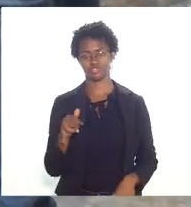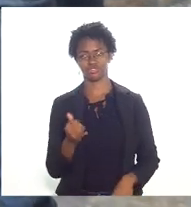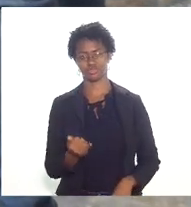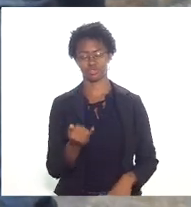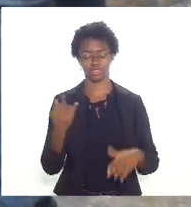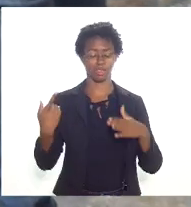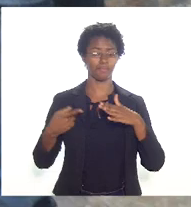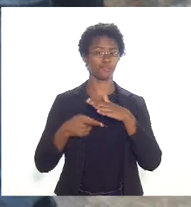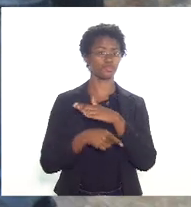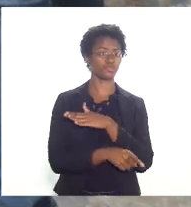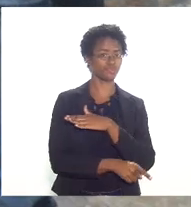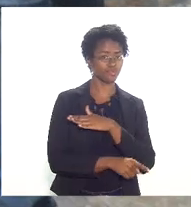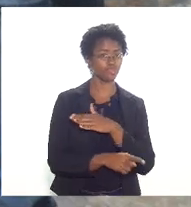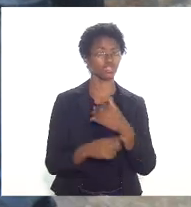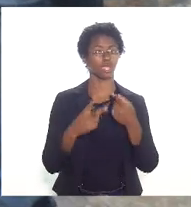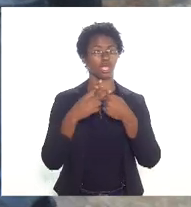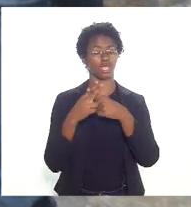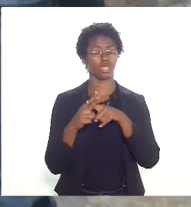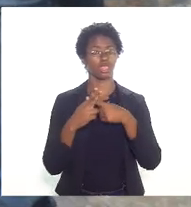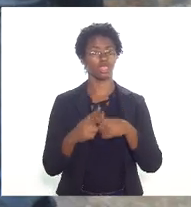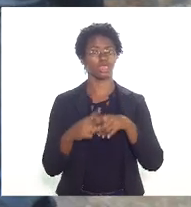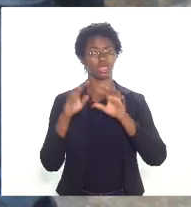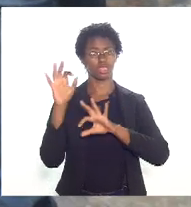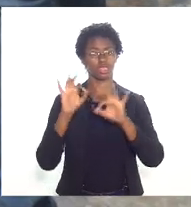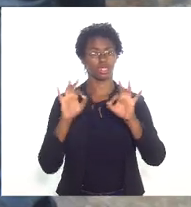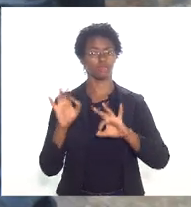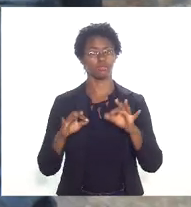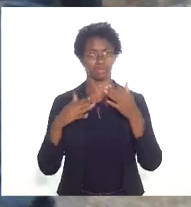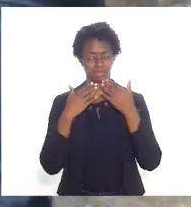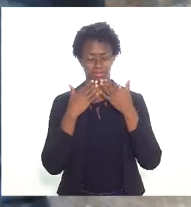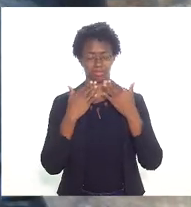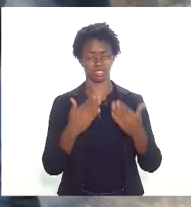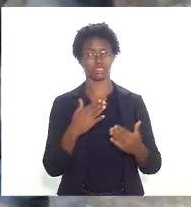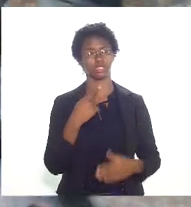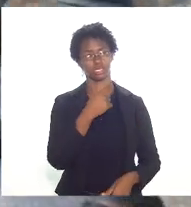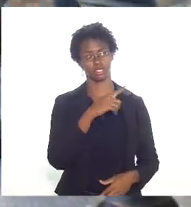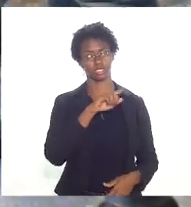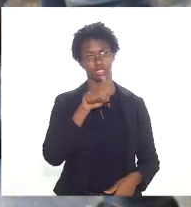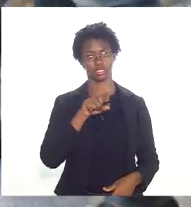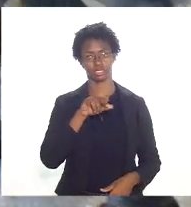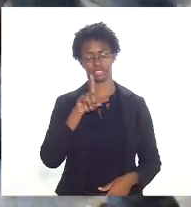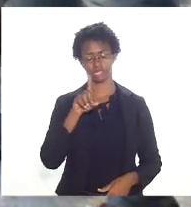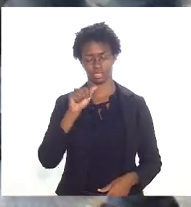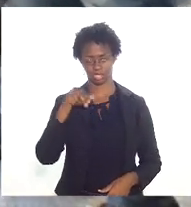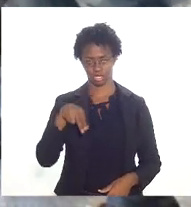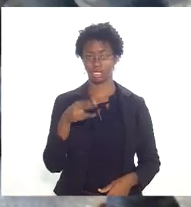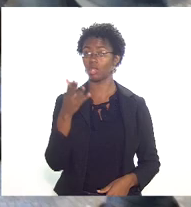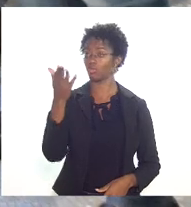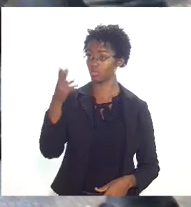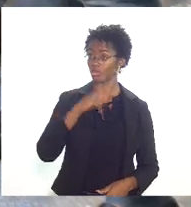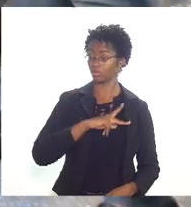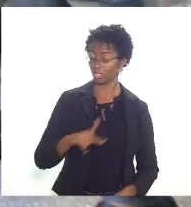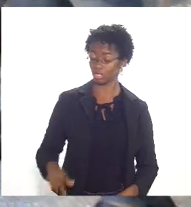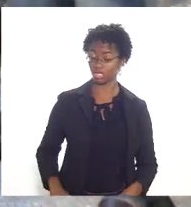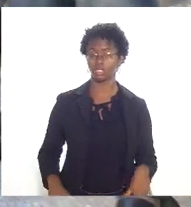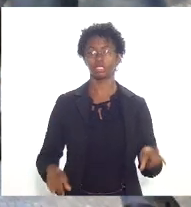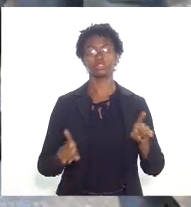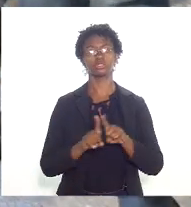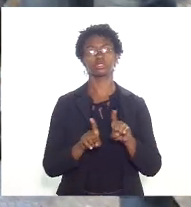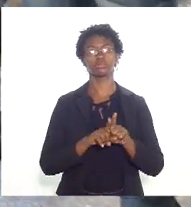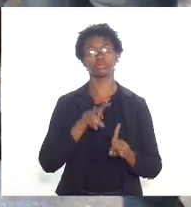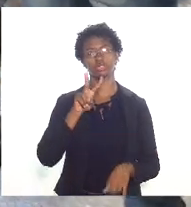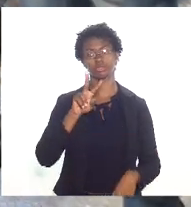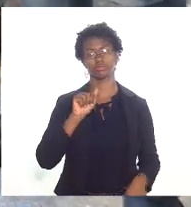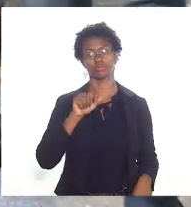aprofundada sobre as emendas nesse projeto apresentado pelo Deputado zeidan waldeck inclusive vossa excelência também tem coautoria